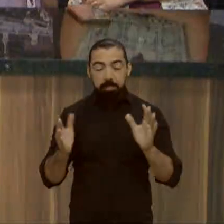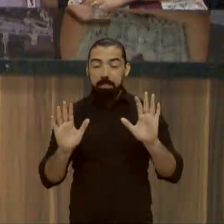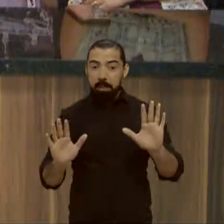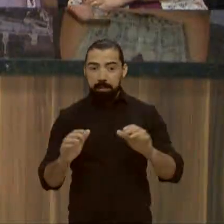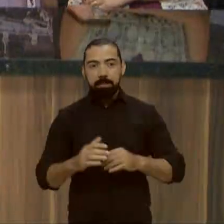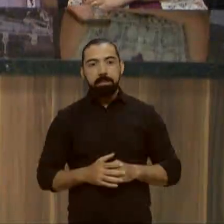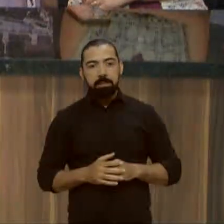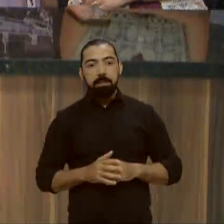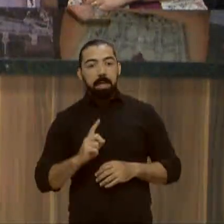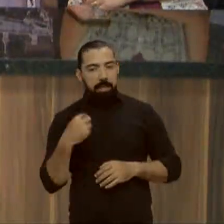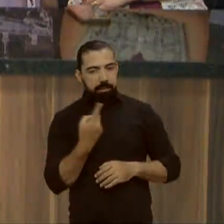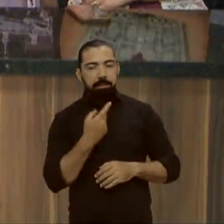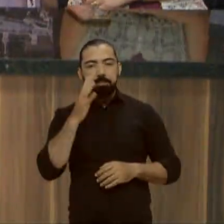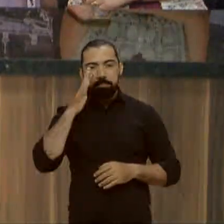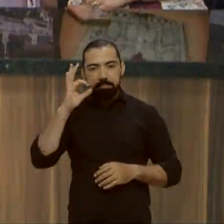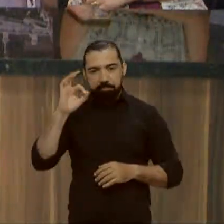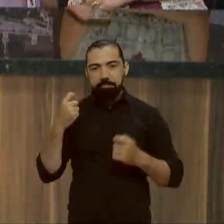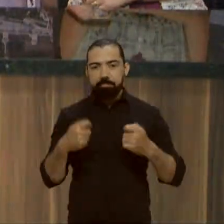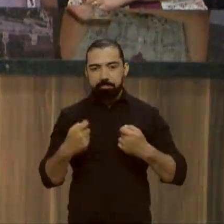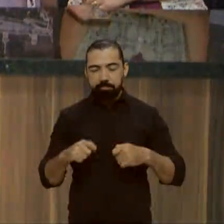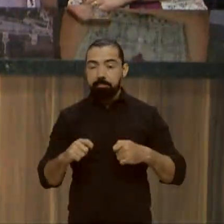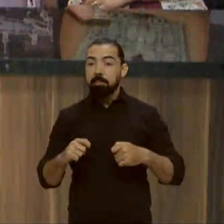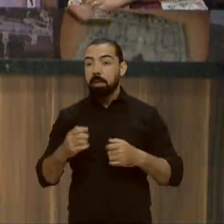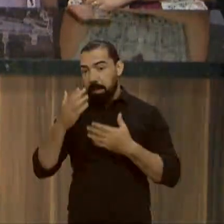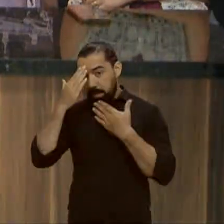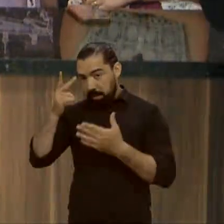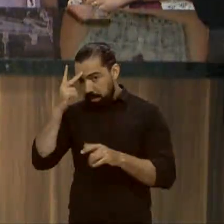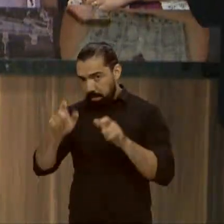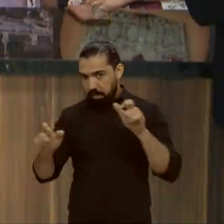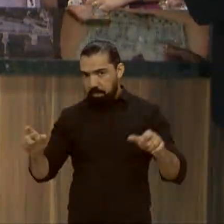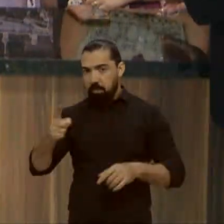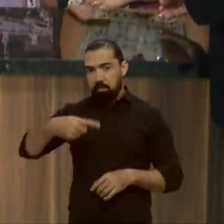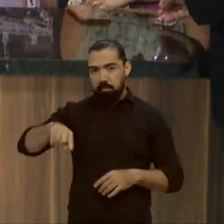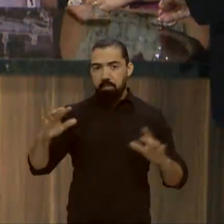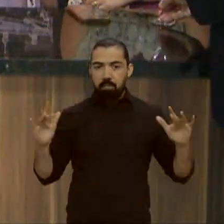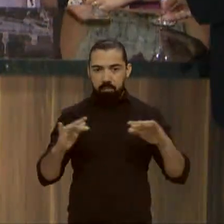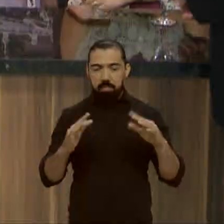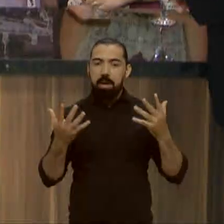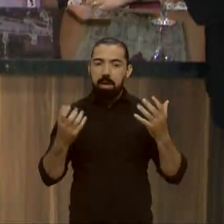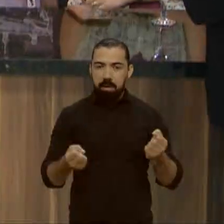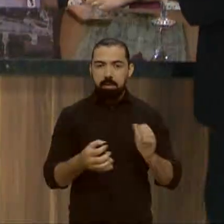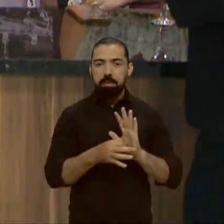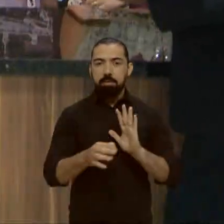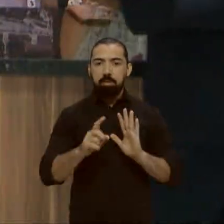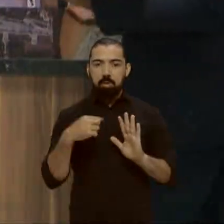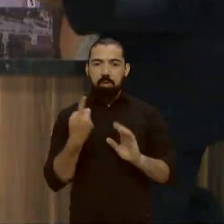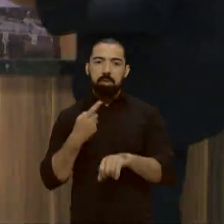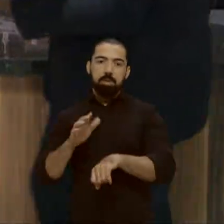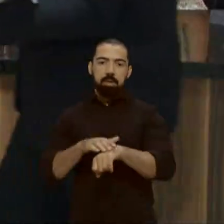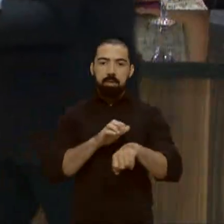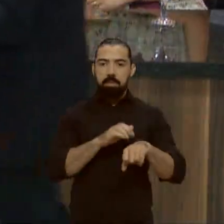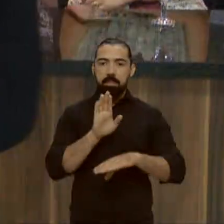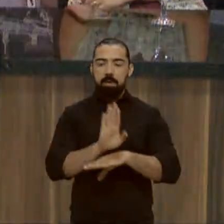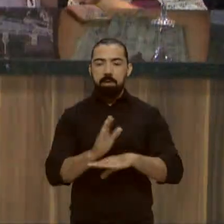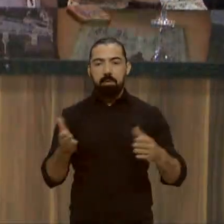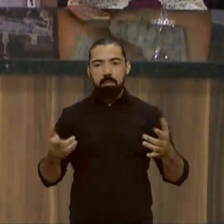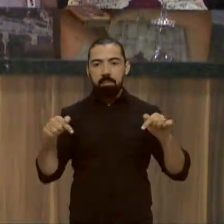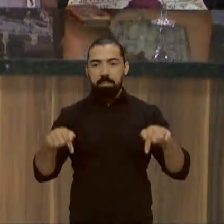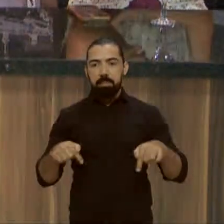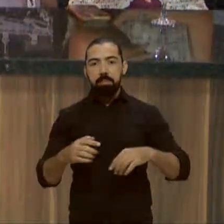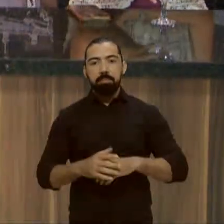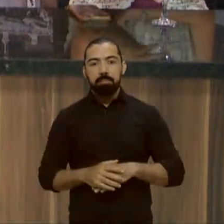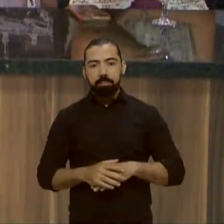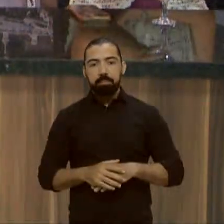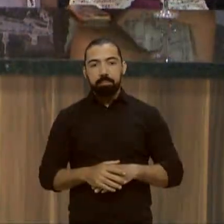de defesa do consumidor, imprensa, por atenderem esse nosso chamado nessa tarde. A presença